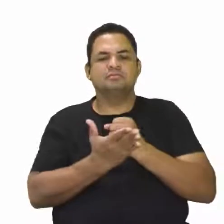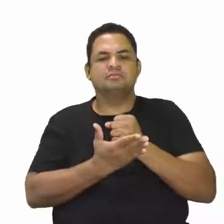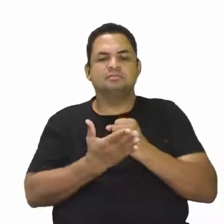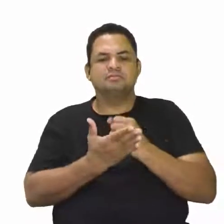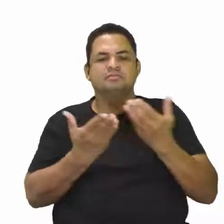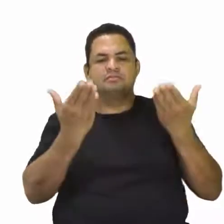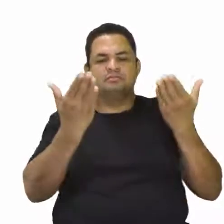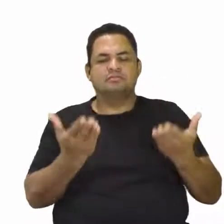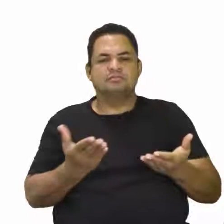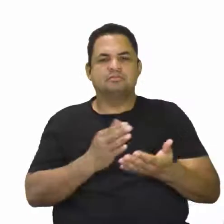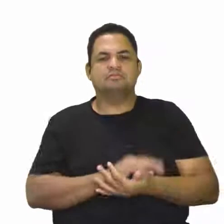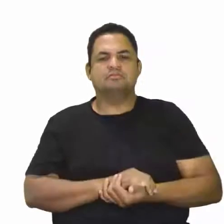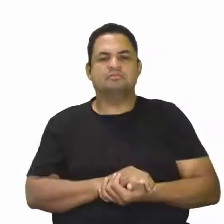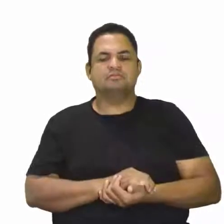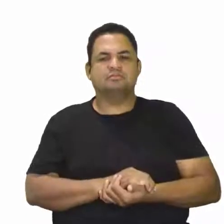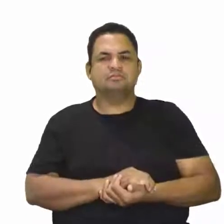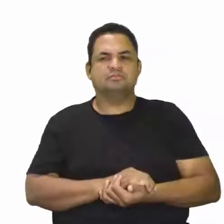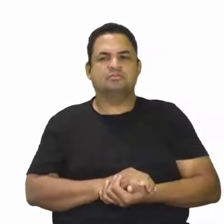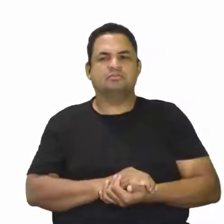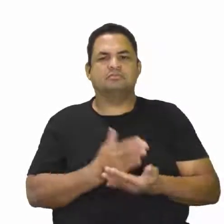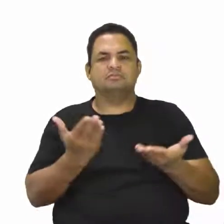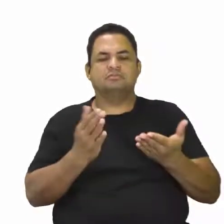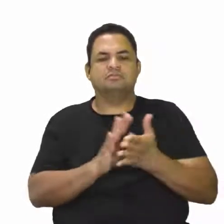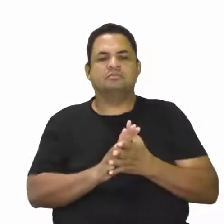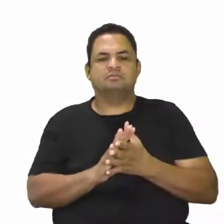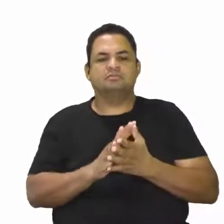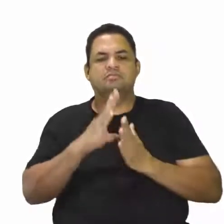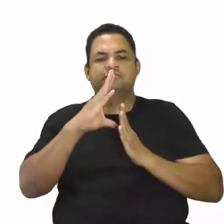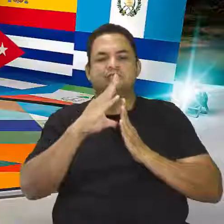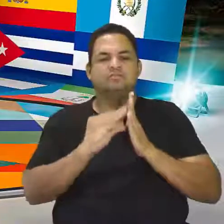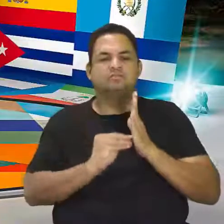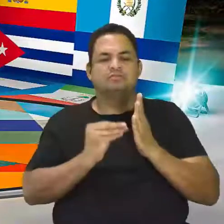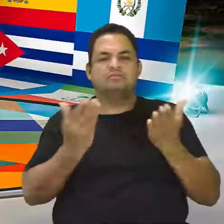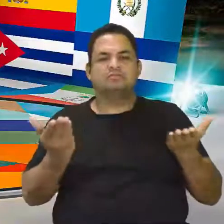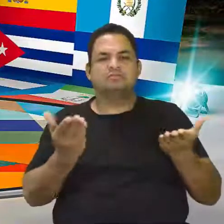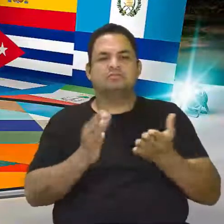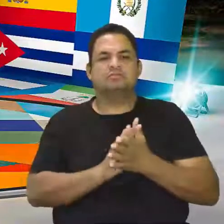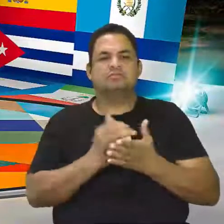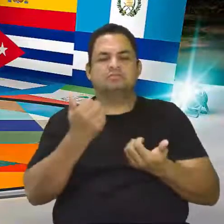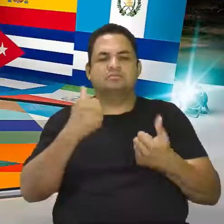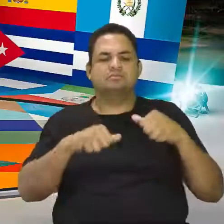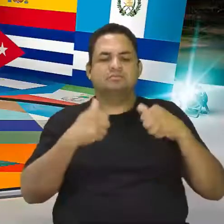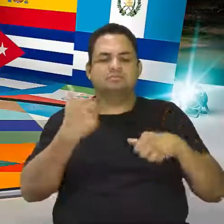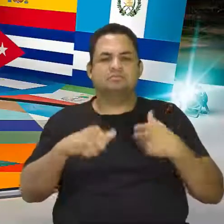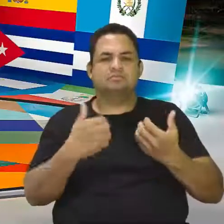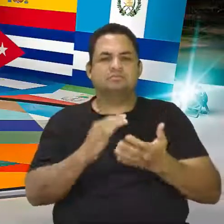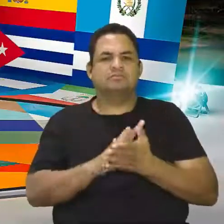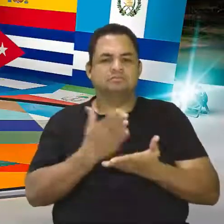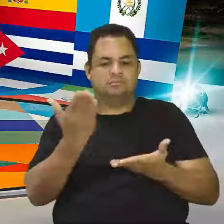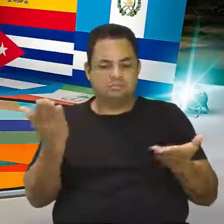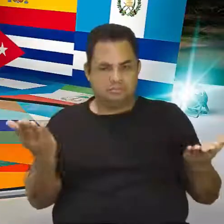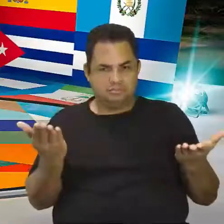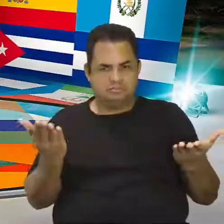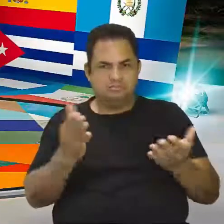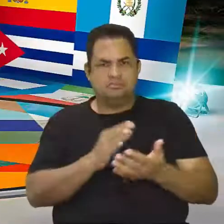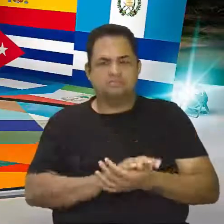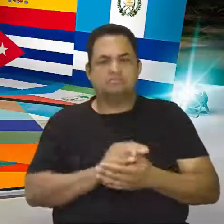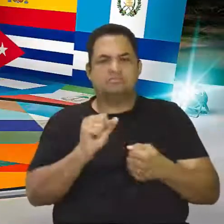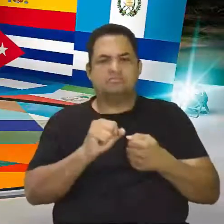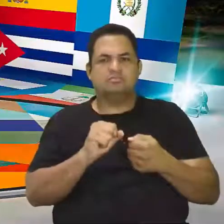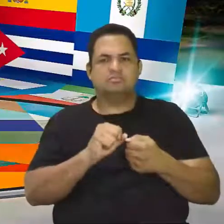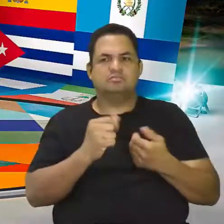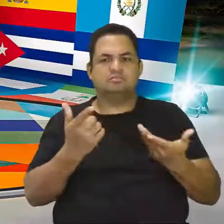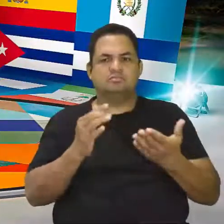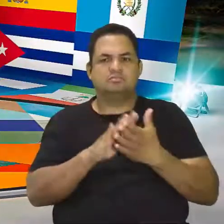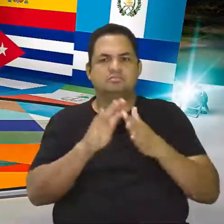basicamente, galerinha, É isso. é esse o conteúdo da nossa avaliação. Cabe a você agora fazer